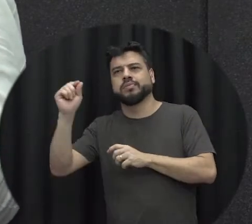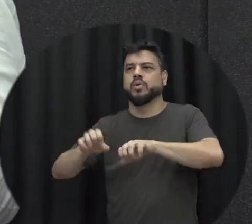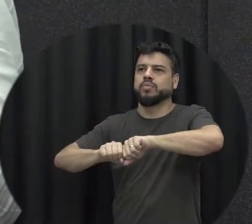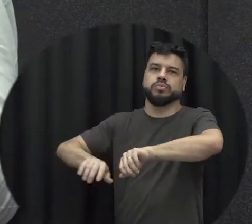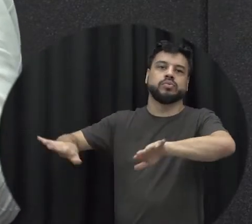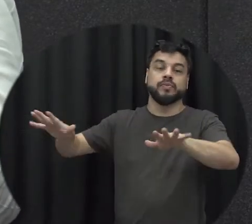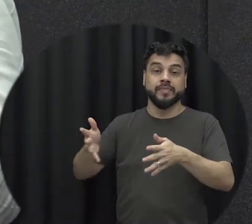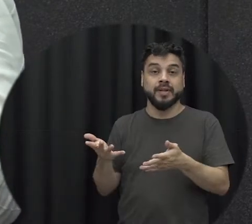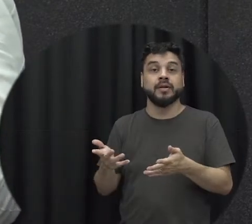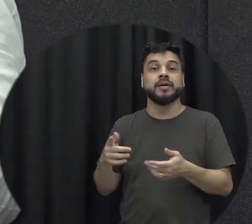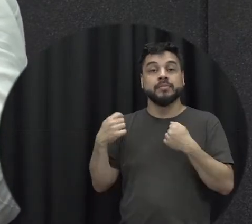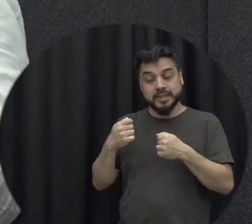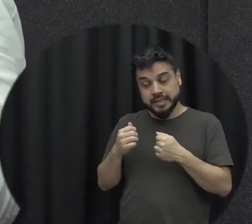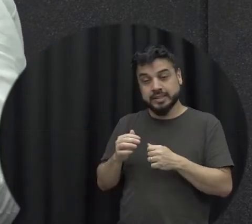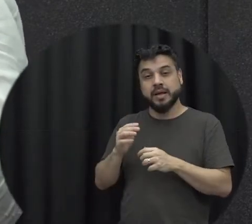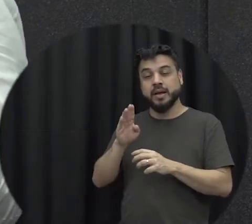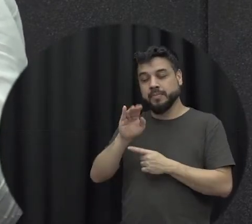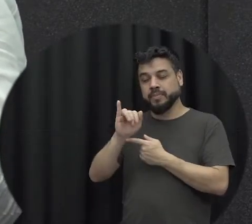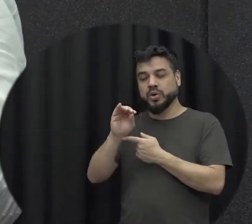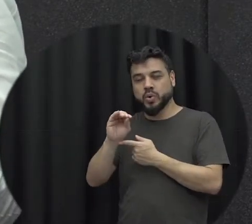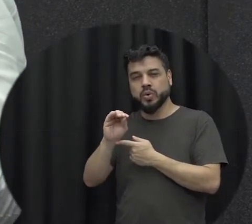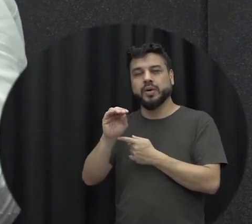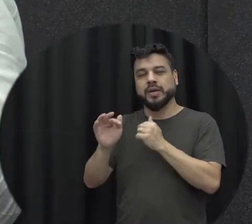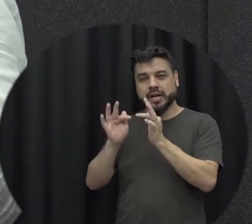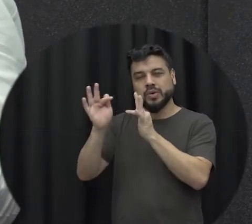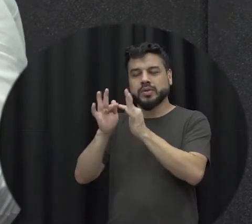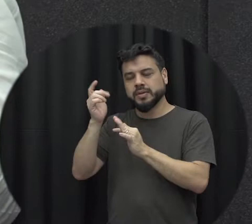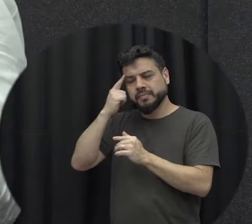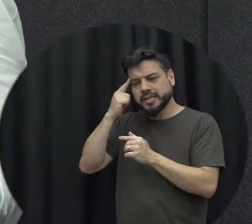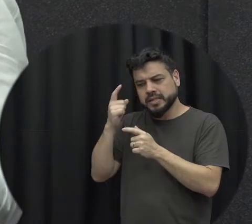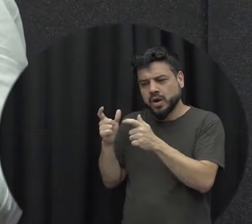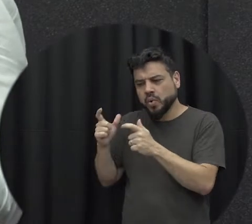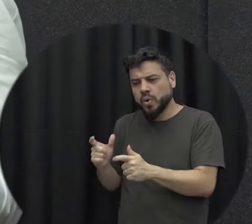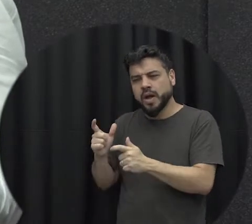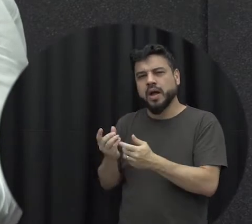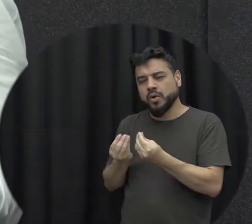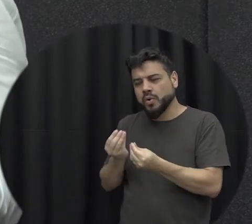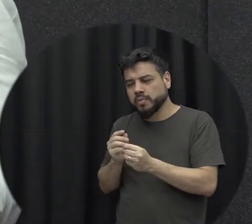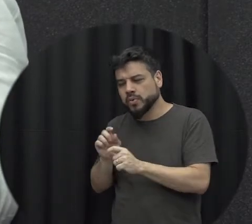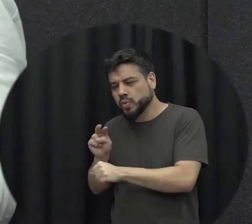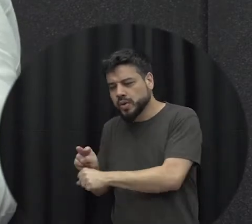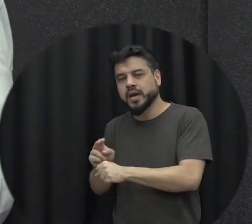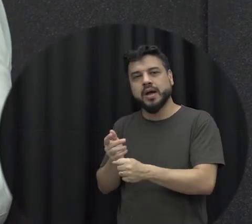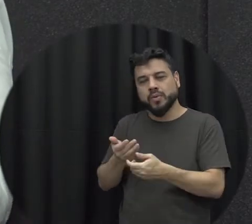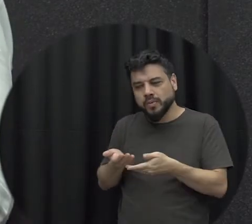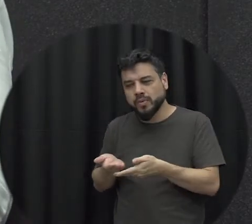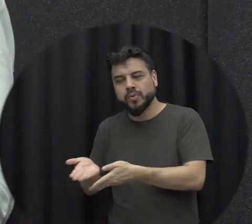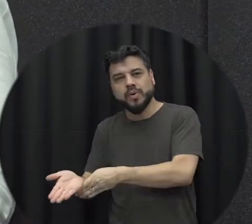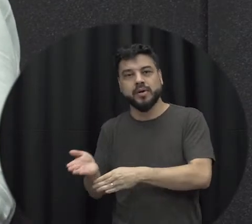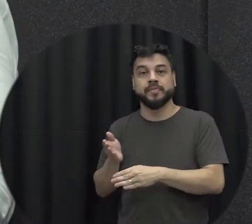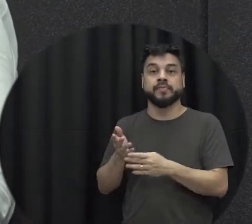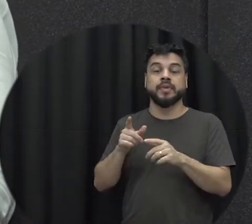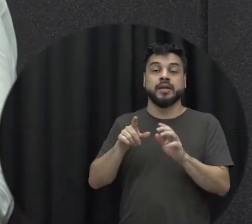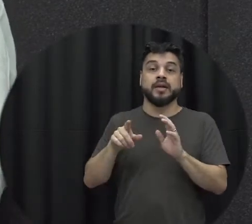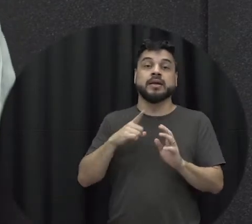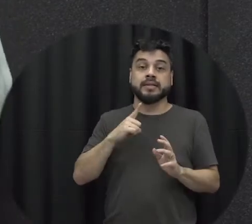gente precisa da biotecnologia trabalhar nessa questão de como tratar esses ambientes. A gente já sabe a